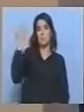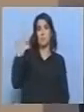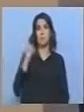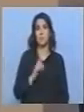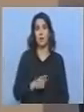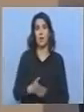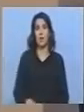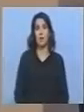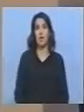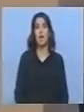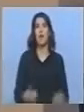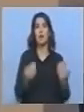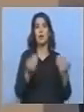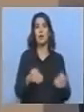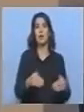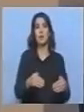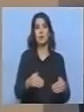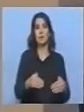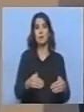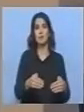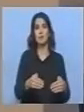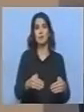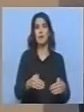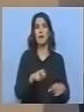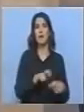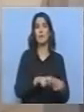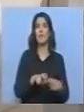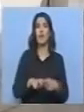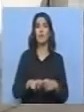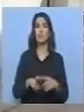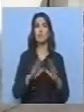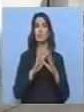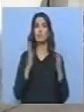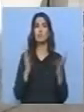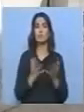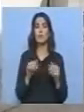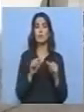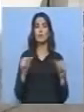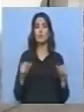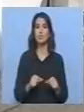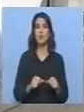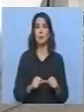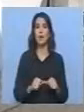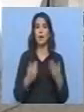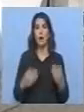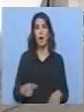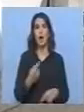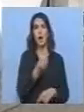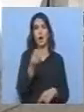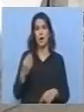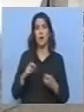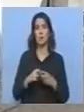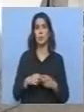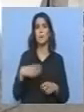que é a limitação das vagas no conjunto do sistema. Nós temos muitos constrangimentos do ponto de vista